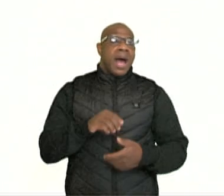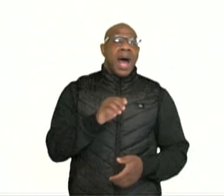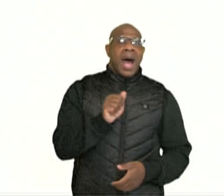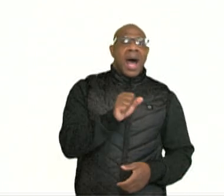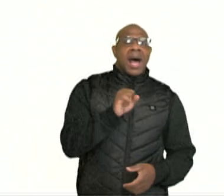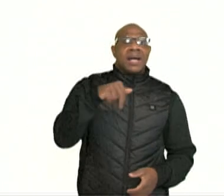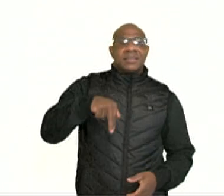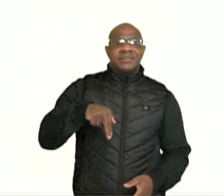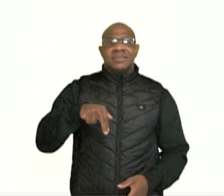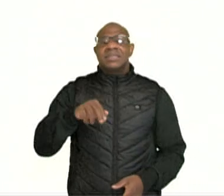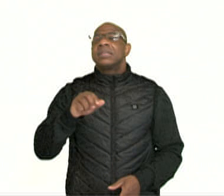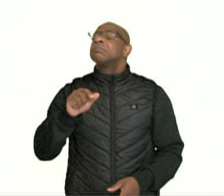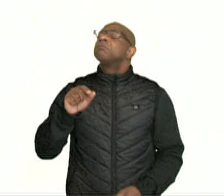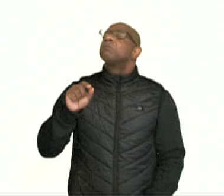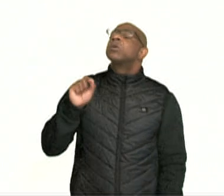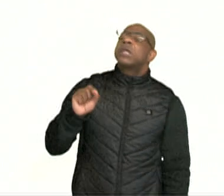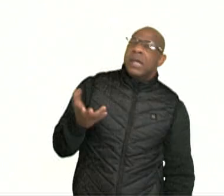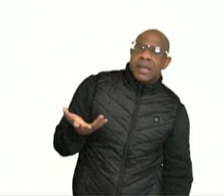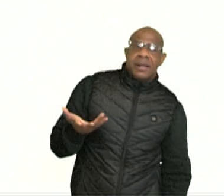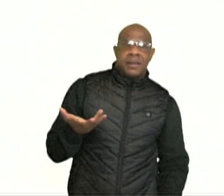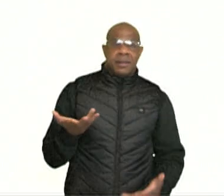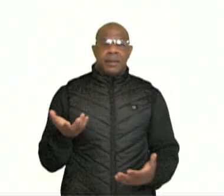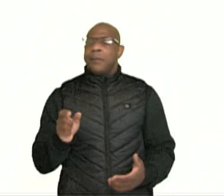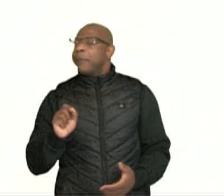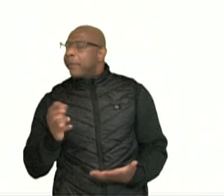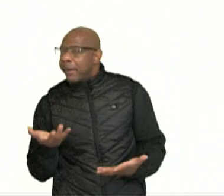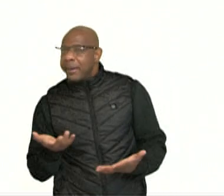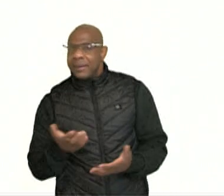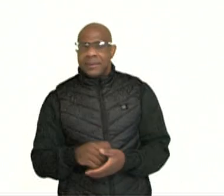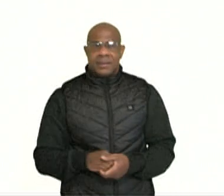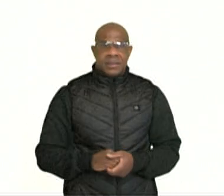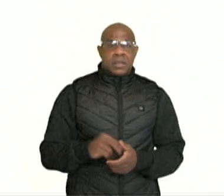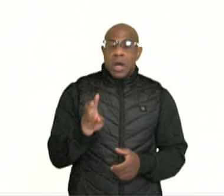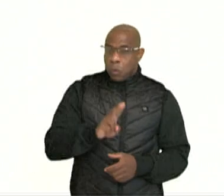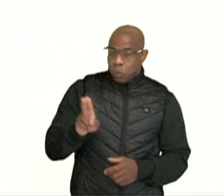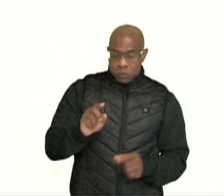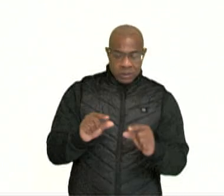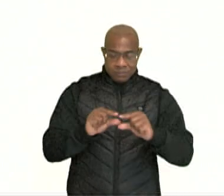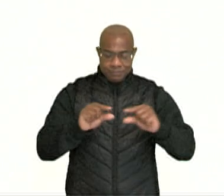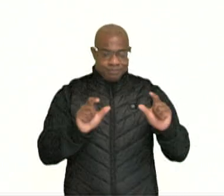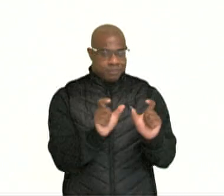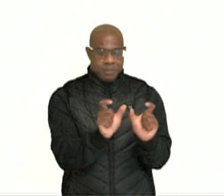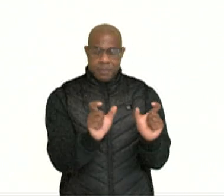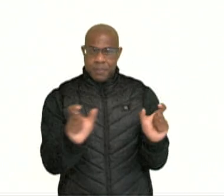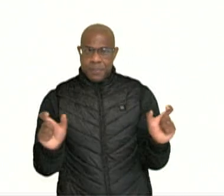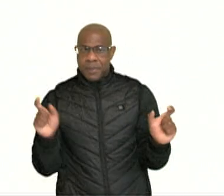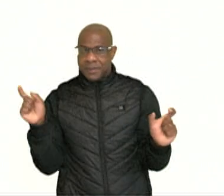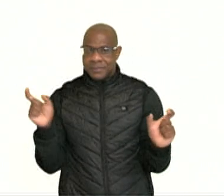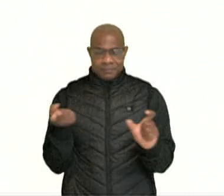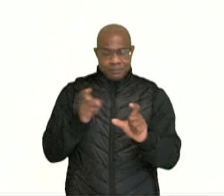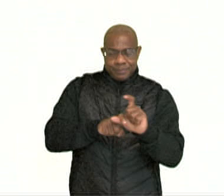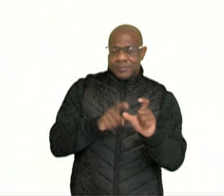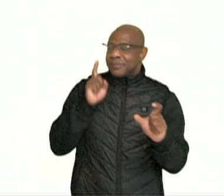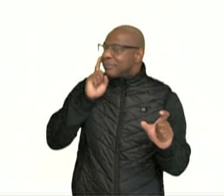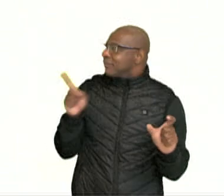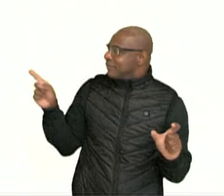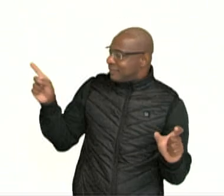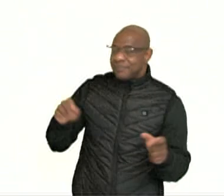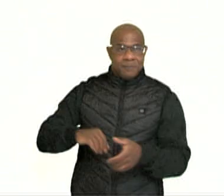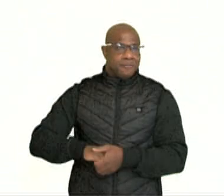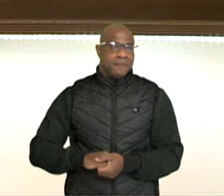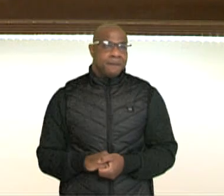ali uma oração. Qual que é a diferença de quando eu tenho no período simples? Lá no período simples eu só tenho uma marca de tempo como adjunta de